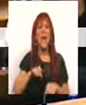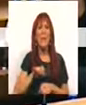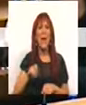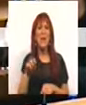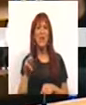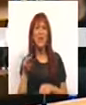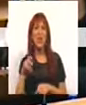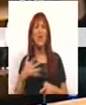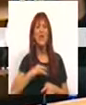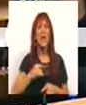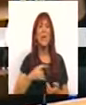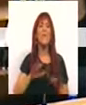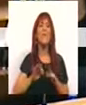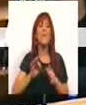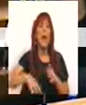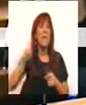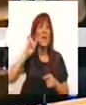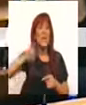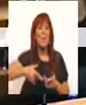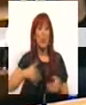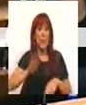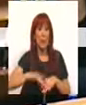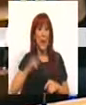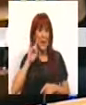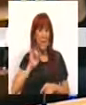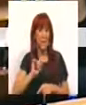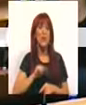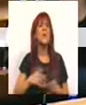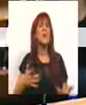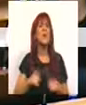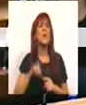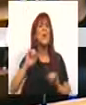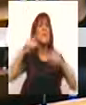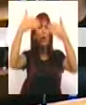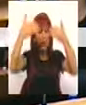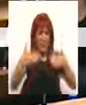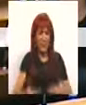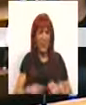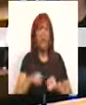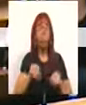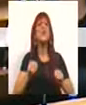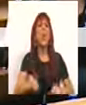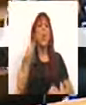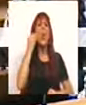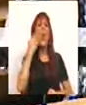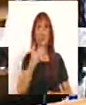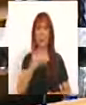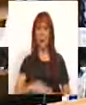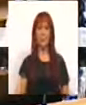Sousa, gostaríamos, por fim, de saber, dada a sua importância, como será a priorização nestas regiões. Muito obrigado.